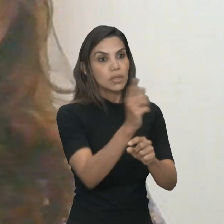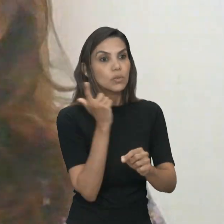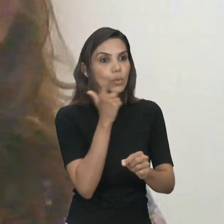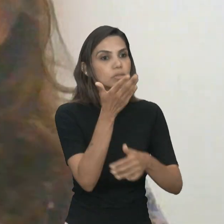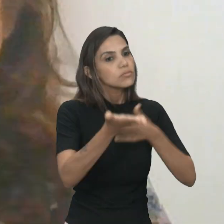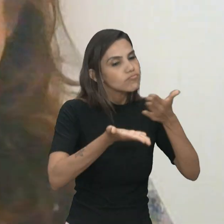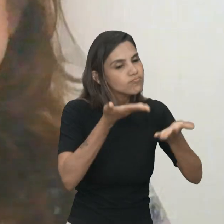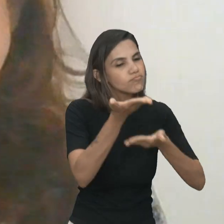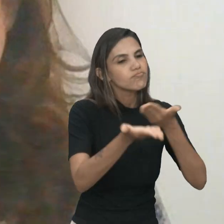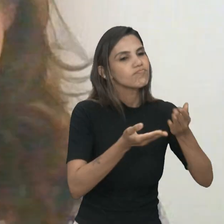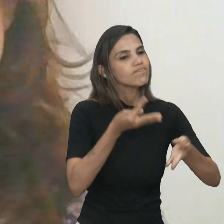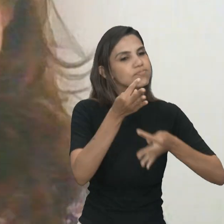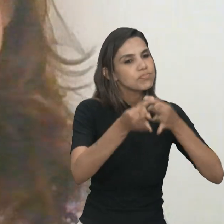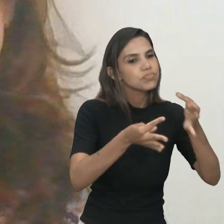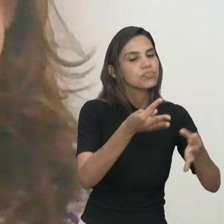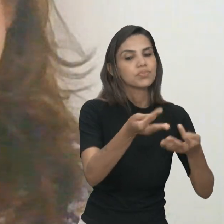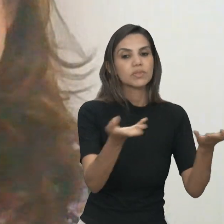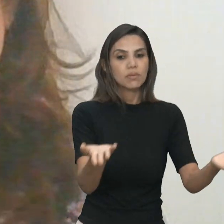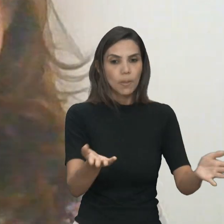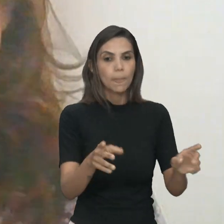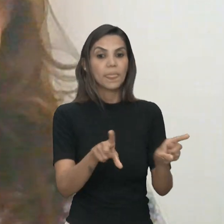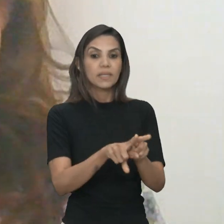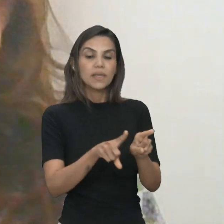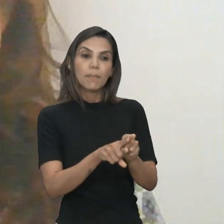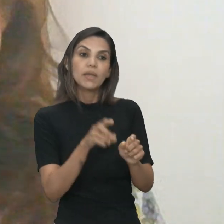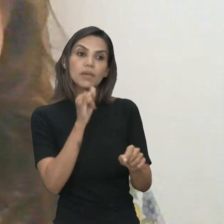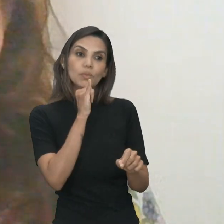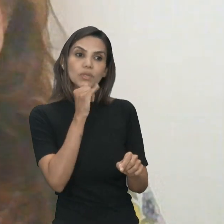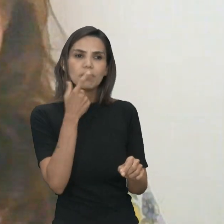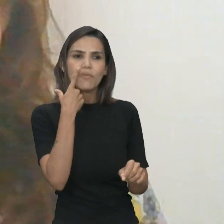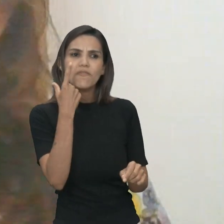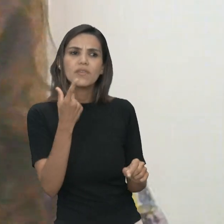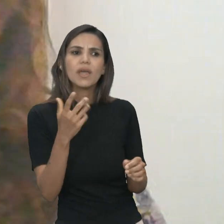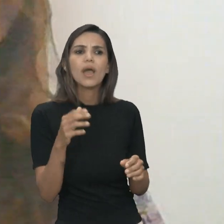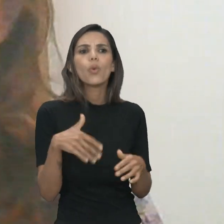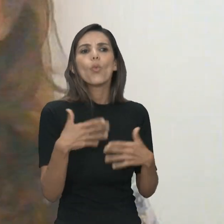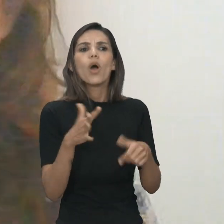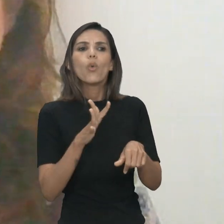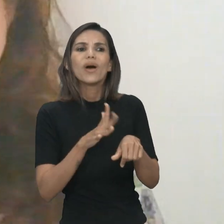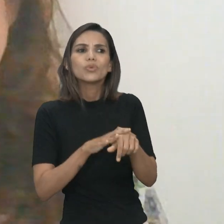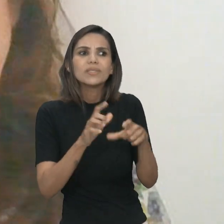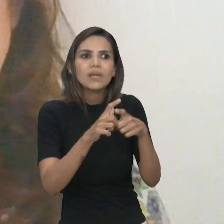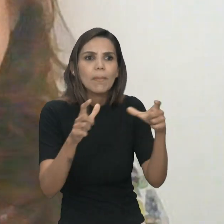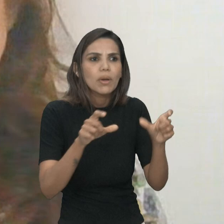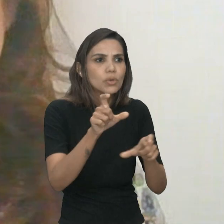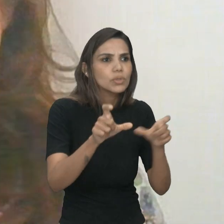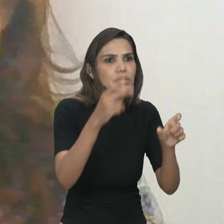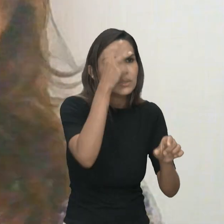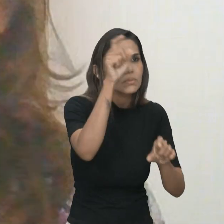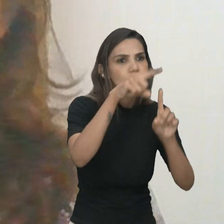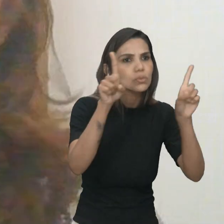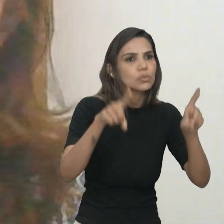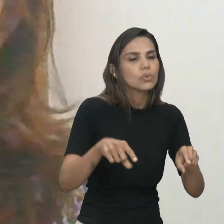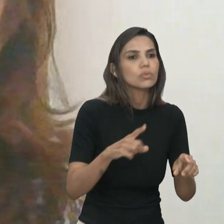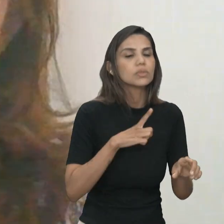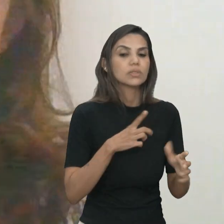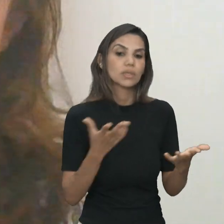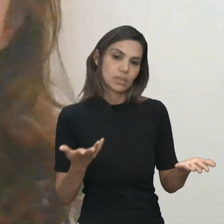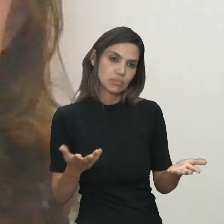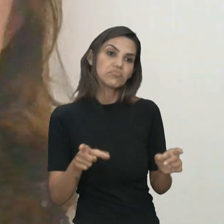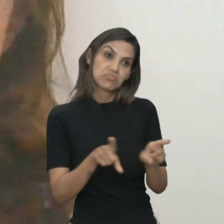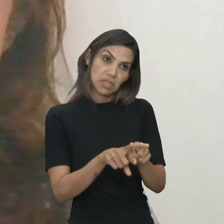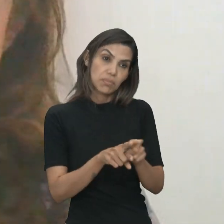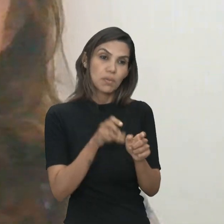consiga definir melhor esse perfil epidemiológico dos servidores. E por que o perfil é importante? Porque a partir